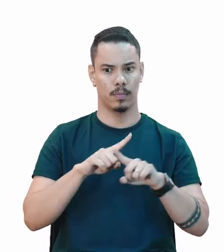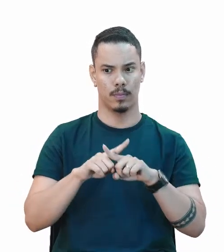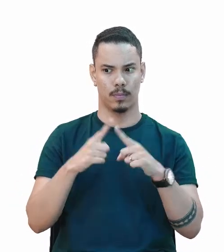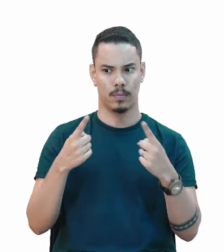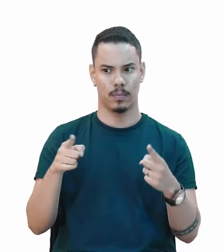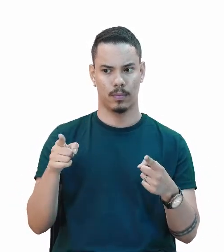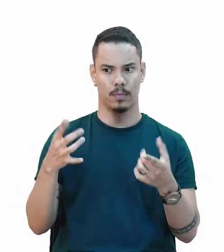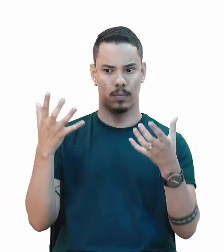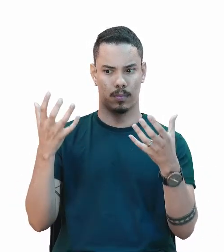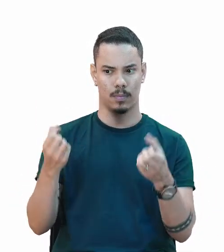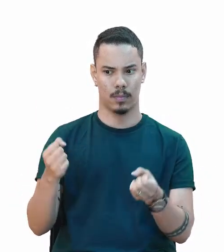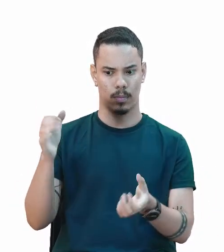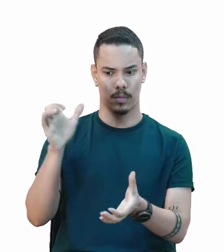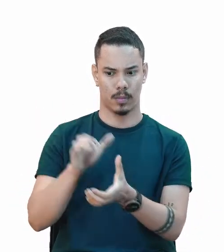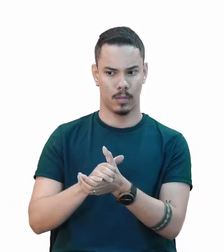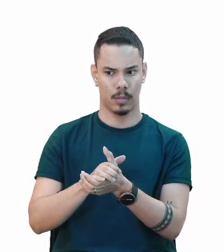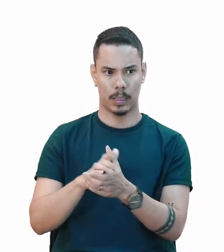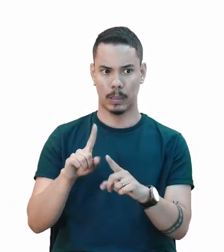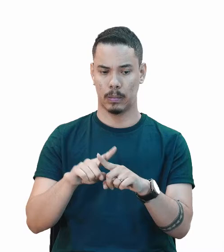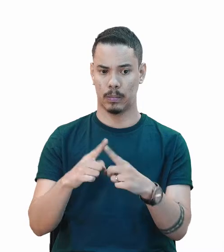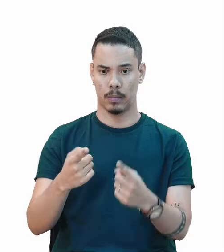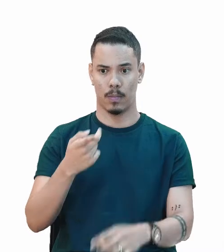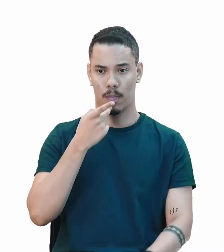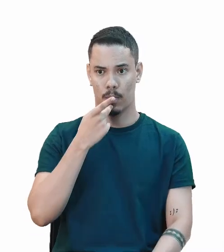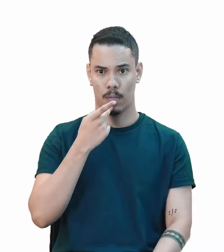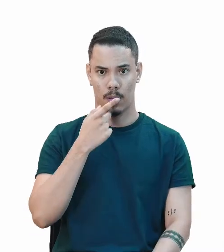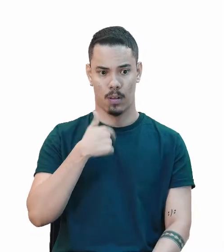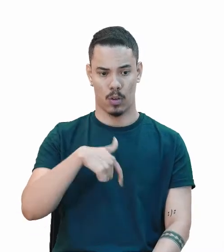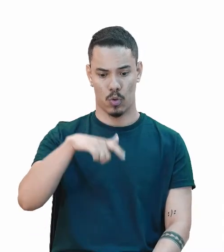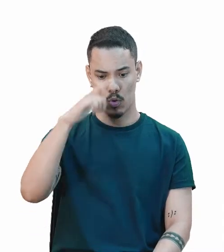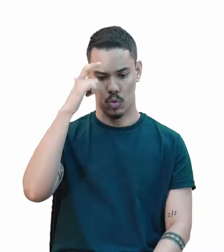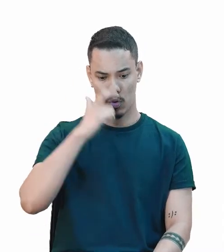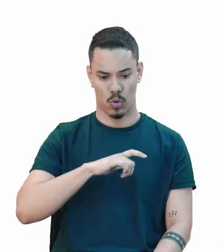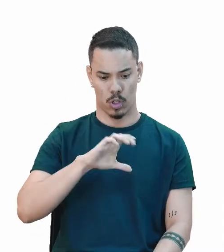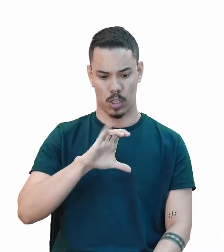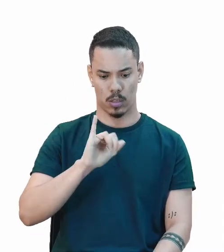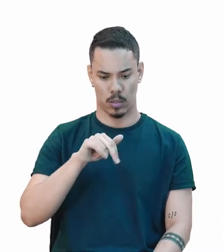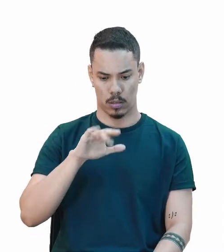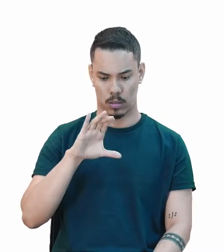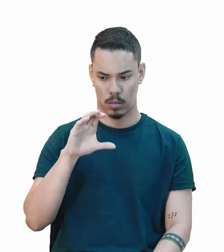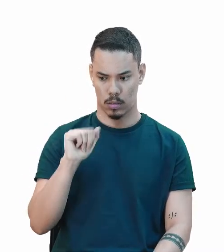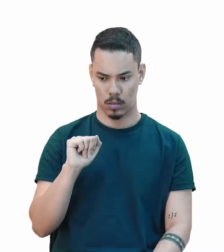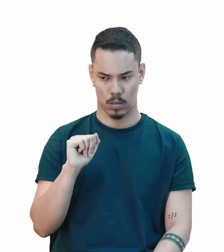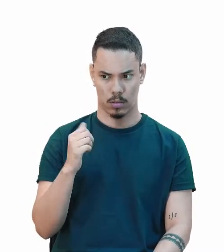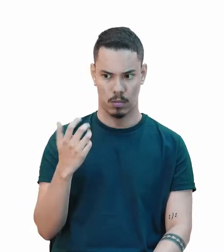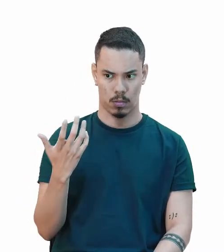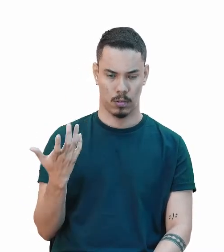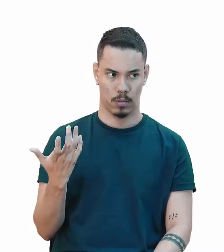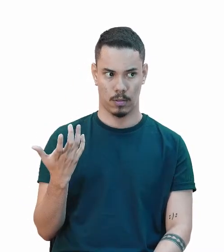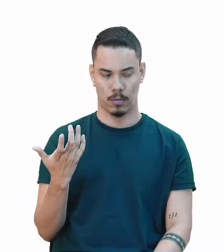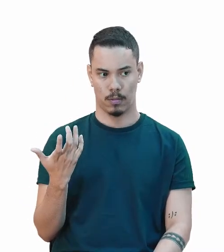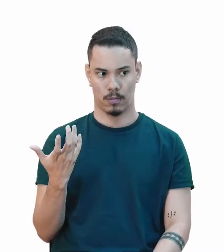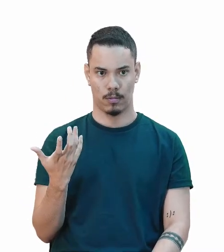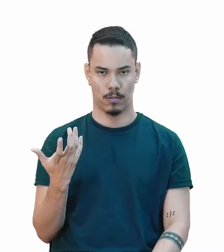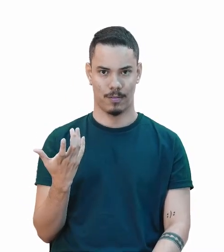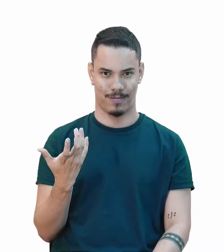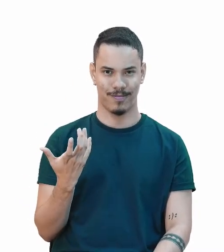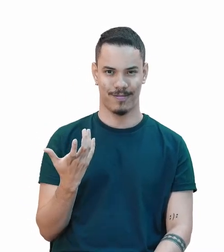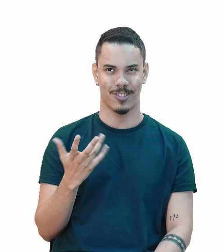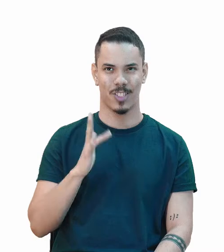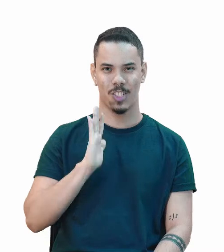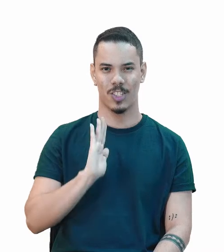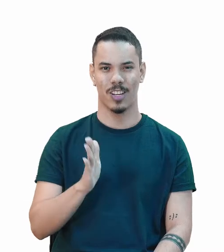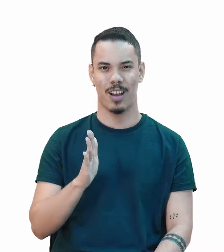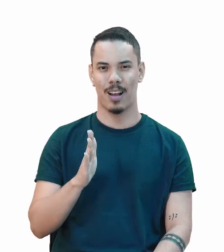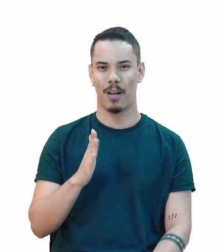ao casamento, mas ela se diz ser uma cínica. Então, como é que isso pode acontecer? Já que os cínicos